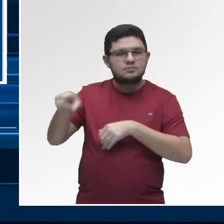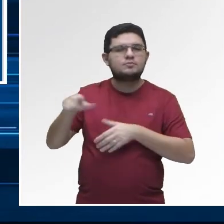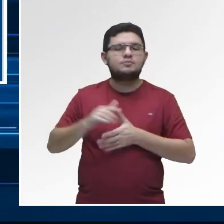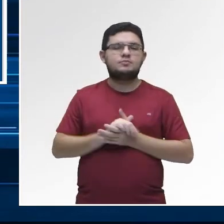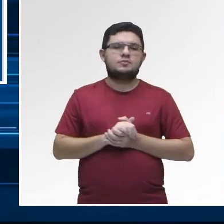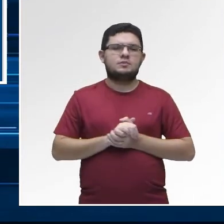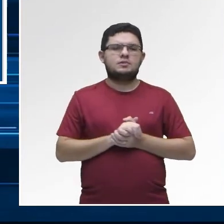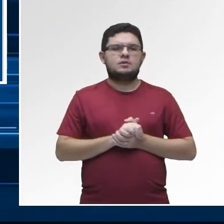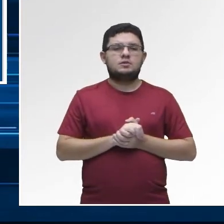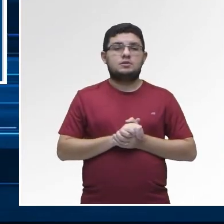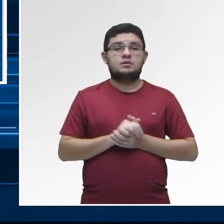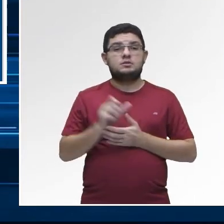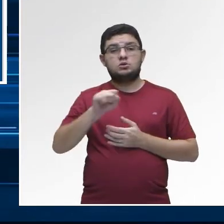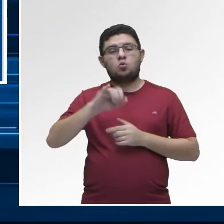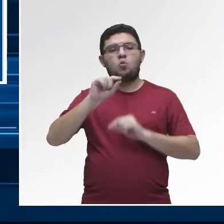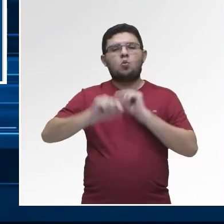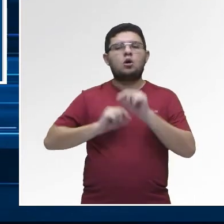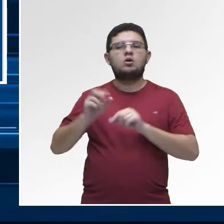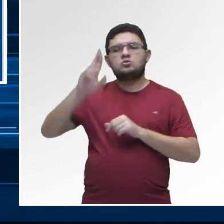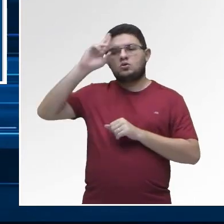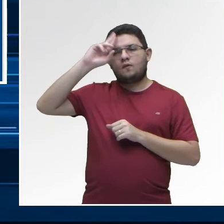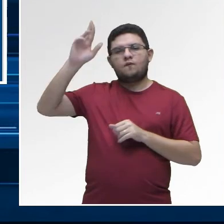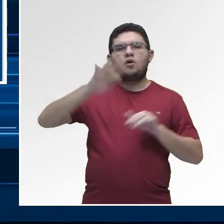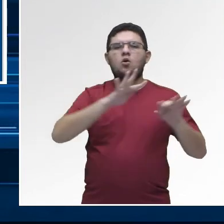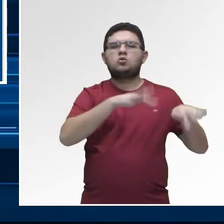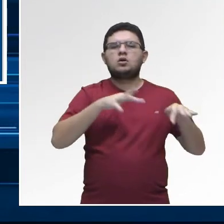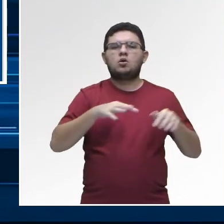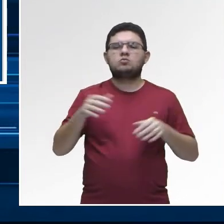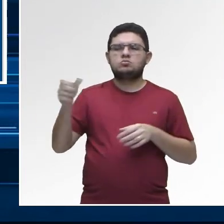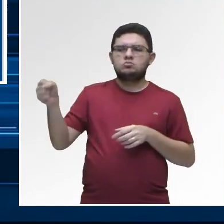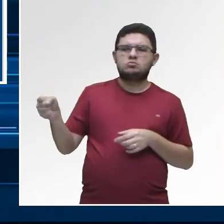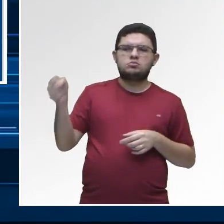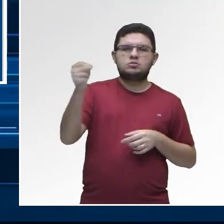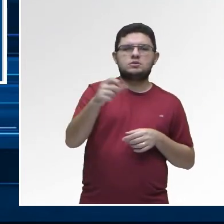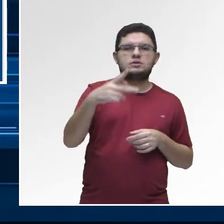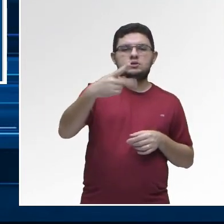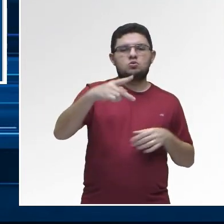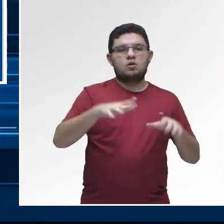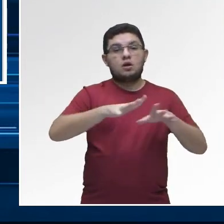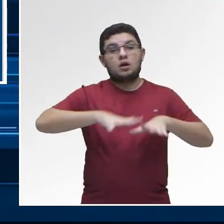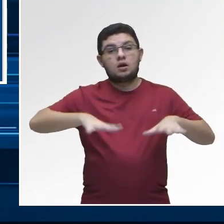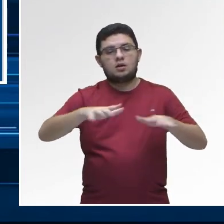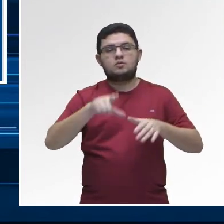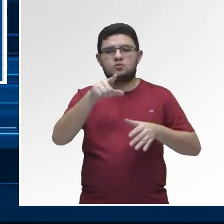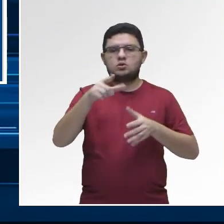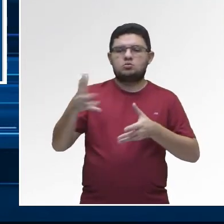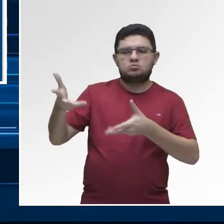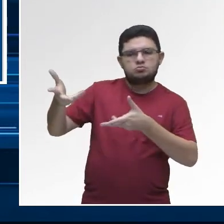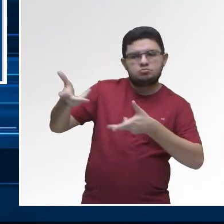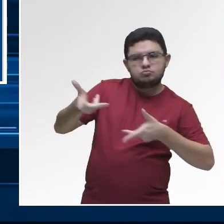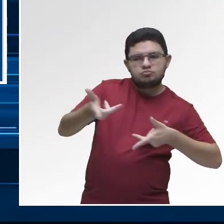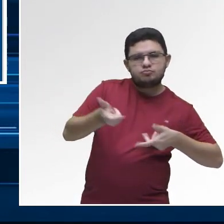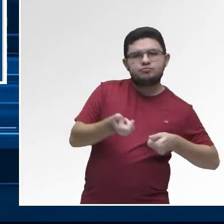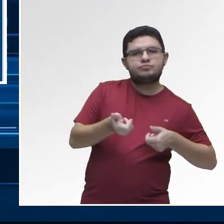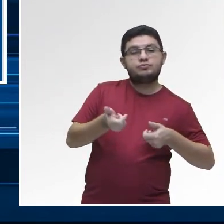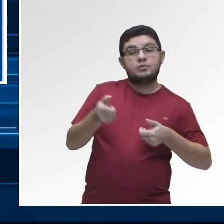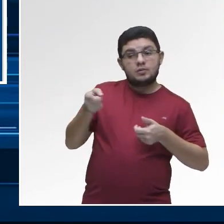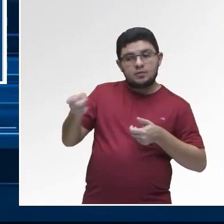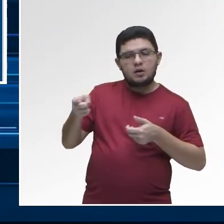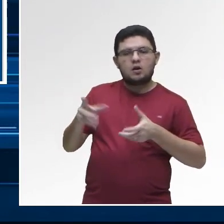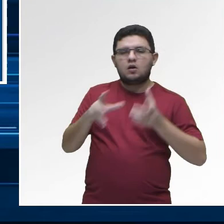você ia lá, se ele passasse, você tinha que albergar, isto é, dar guarida, dar moradia para eles lá, dar a dormida e dar a